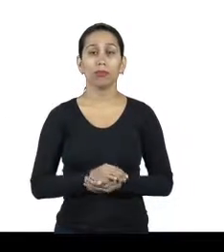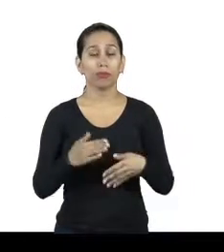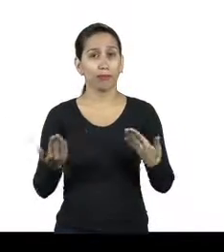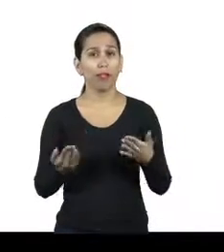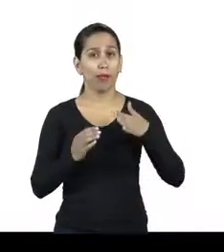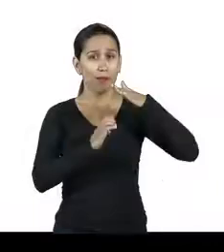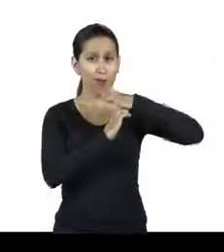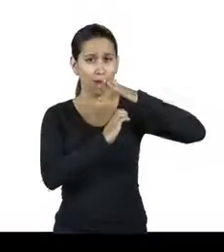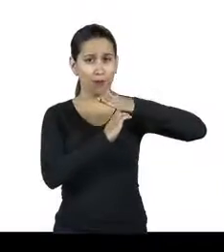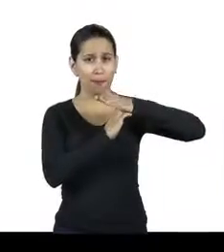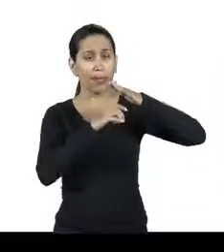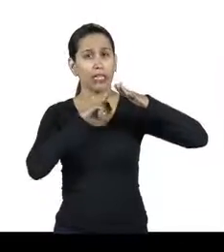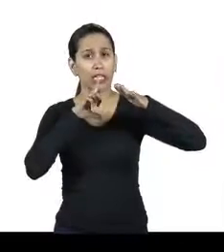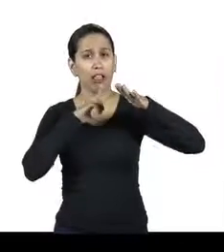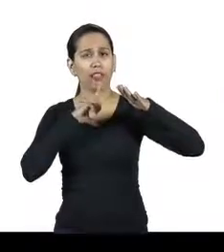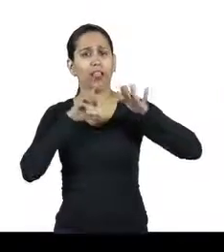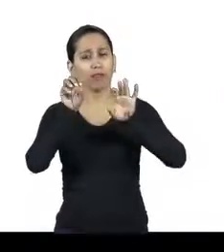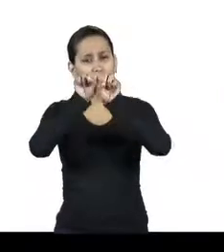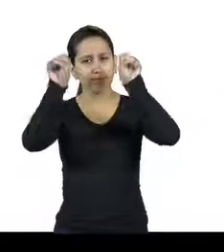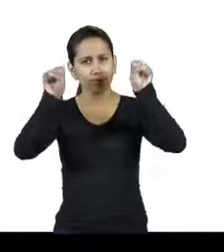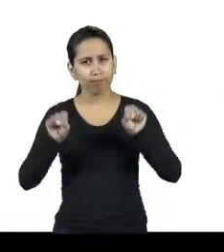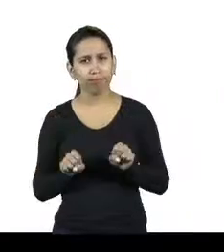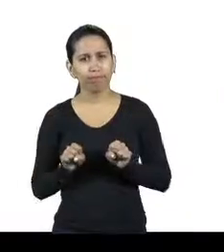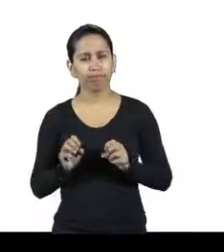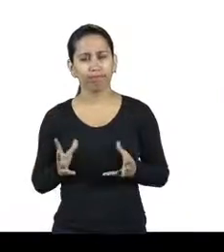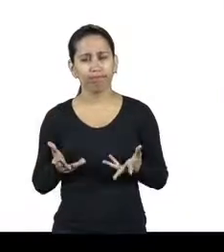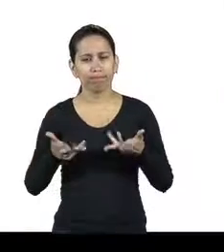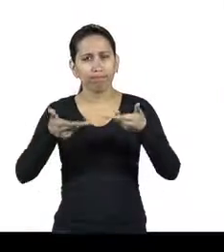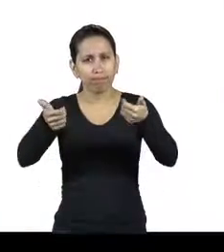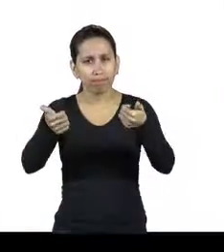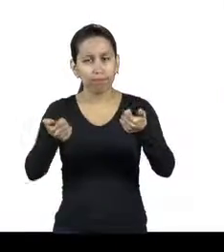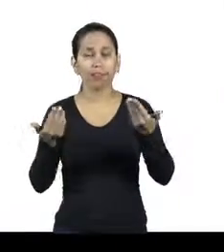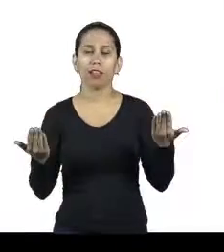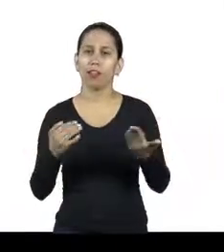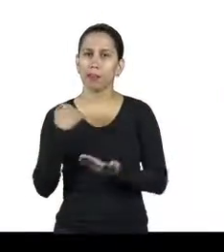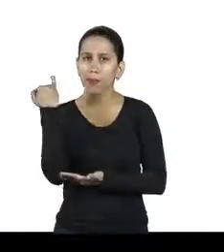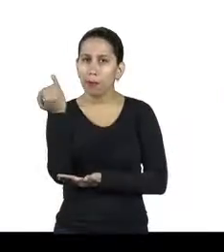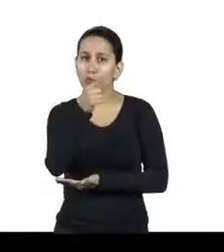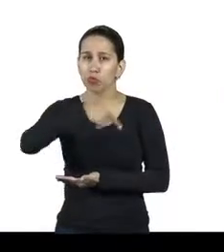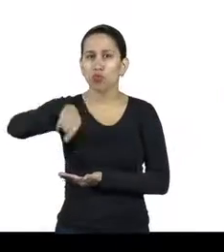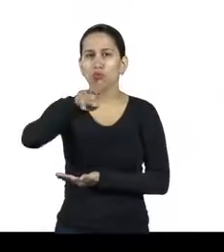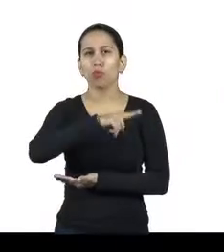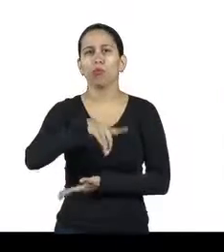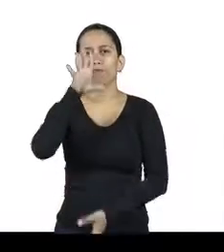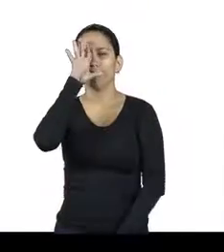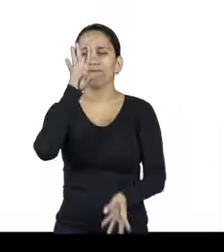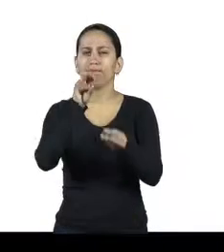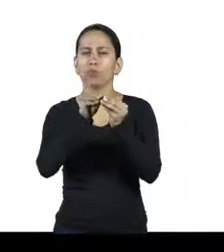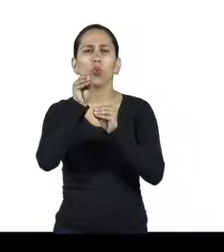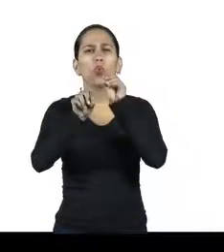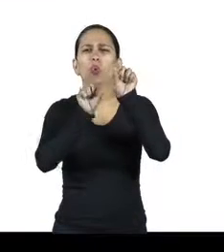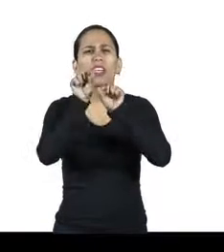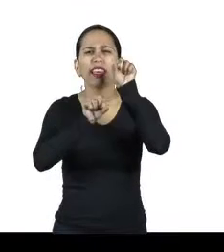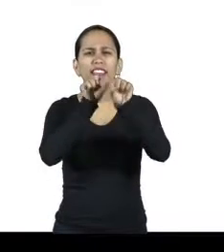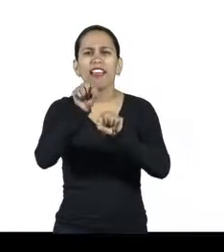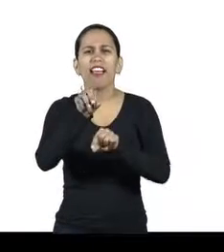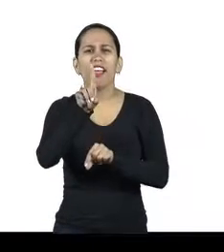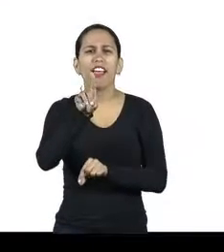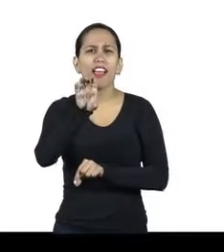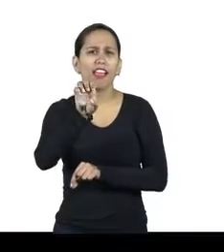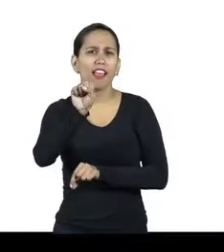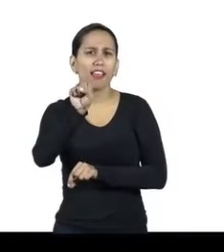Para que uma empresa tenha um sistema eficiente de registro de desvios, é importante fazer com que todos entendam o que é um desvio. Quer